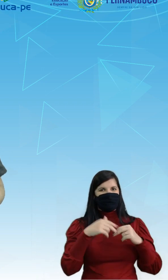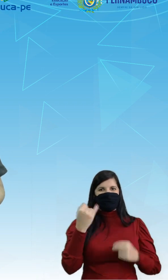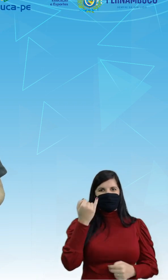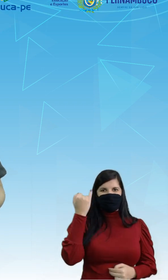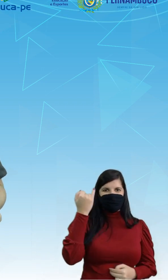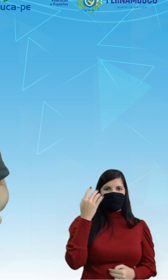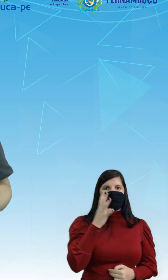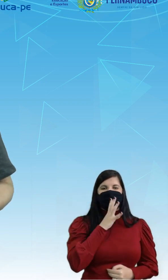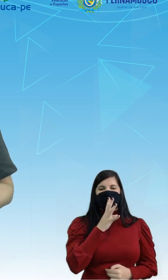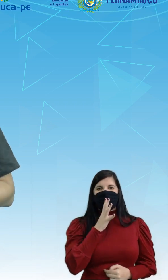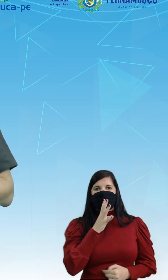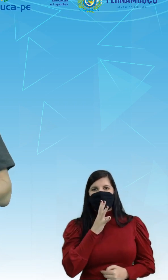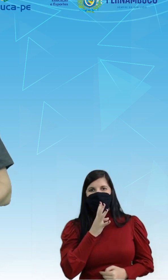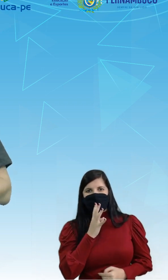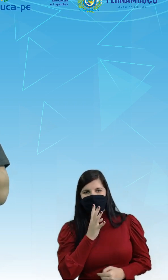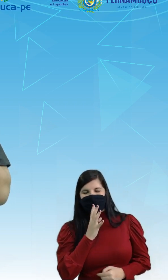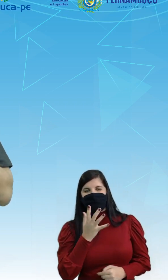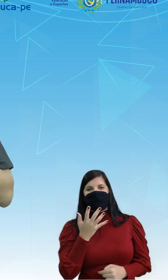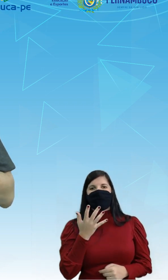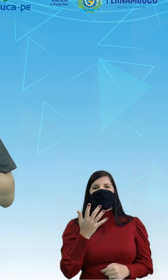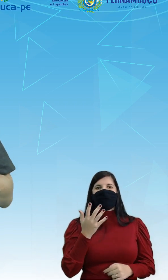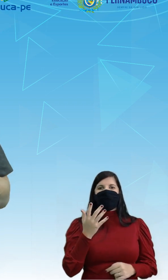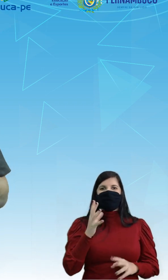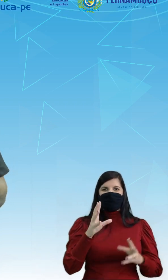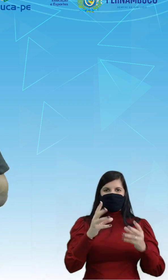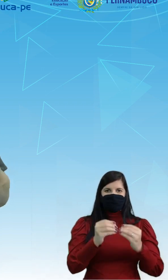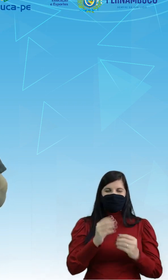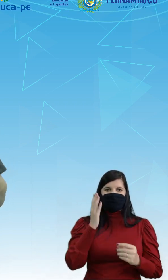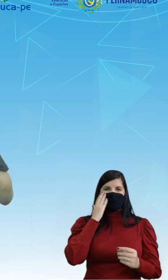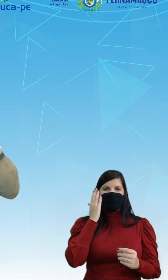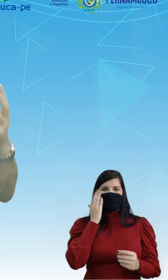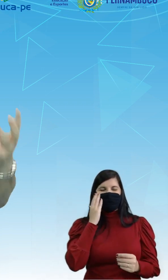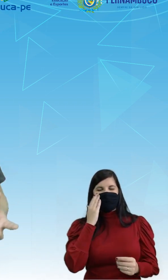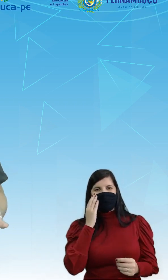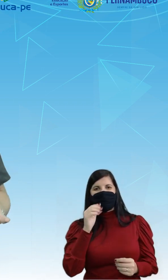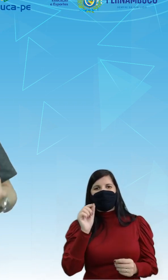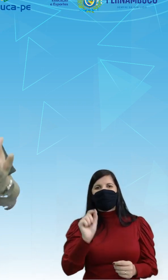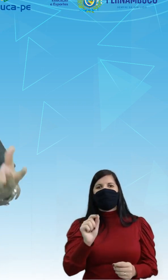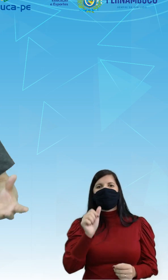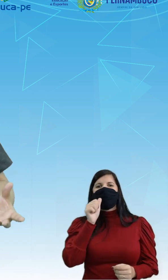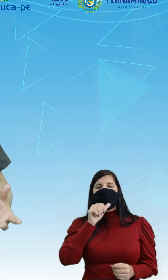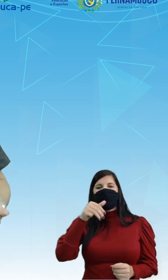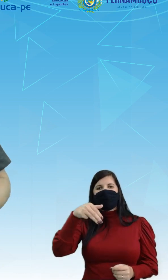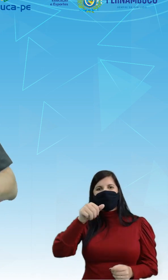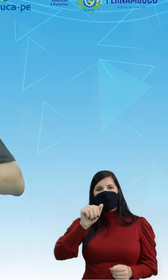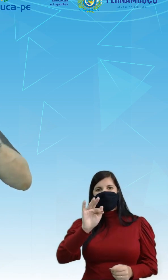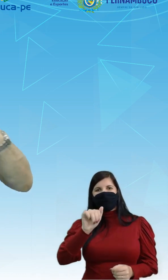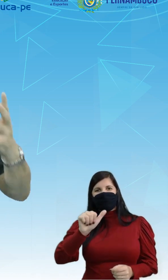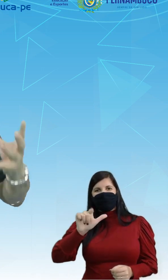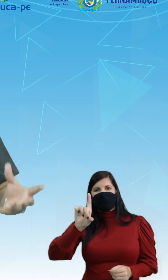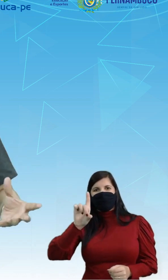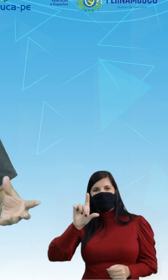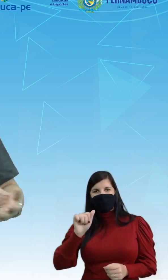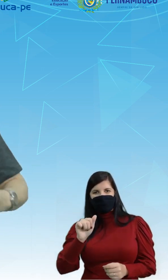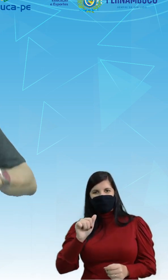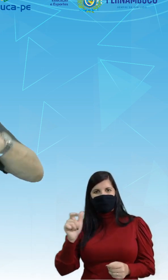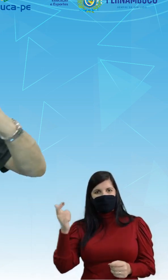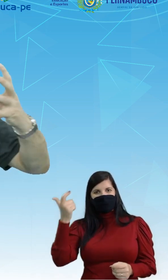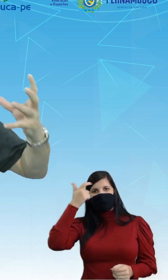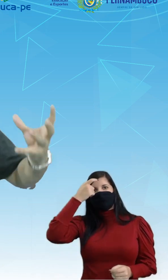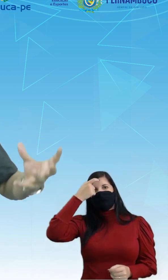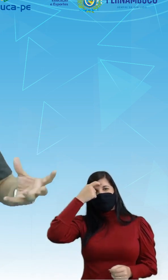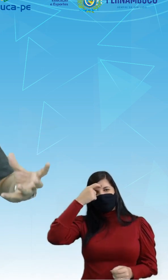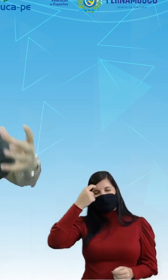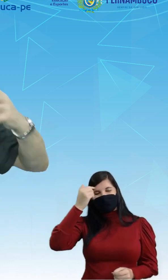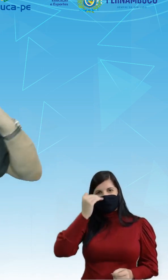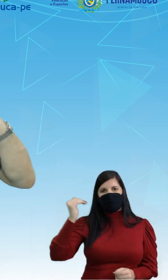conhecer. Algo é também importante é você saber, por exemplo, quem é Mafalda? É a menina de cabeça de adulto, corpo